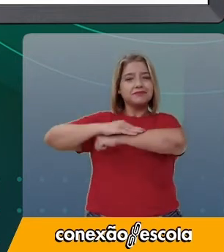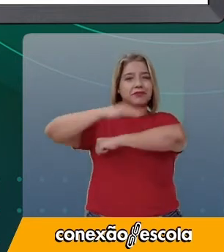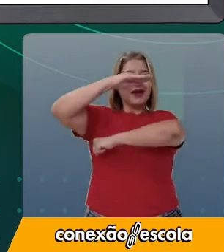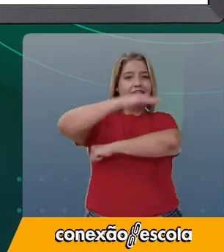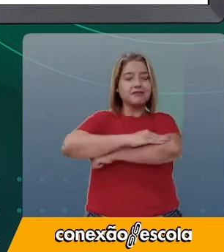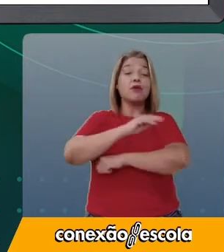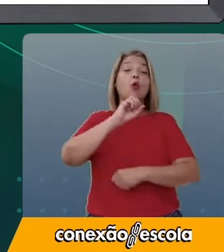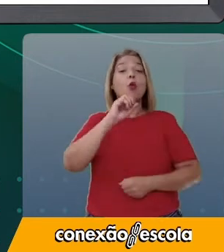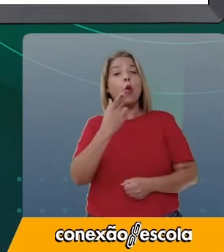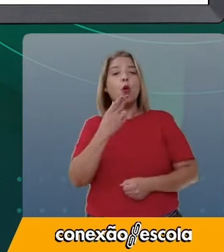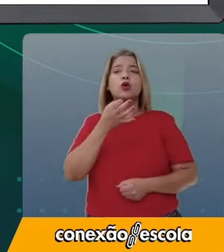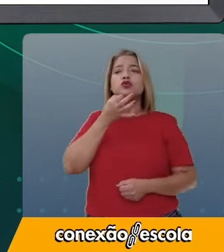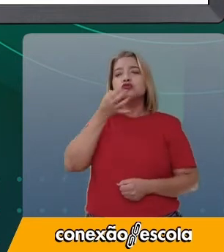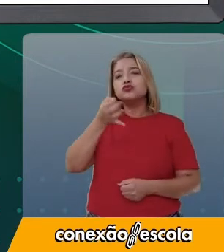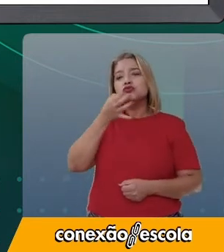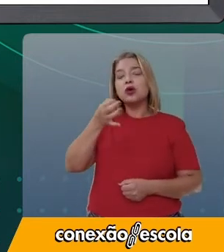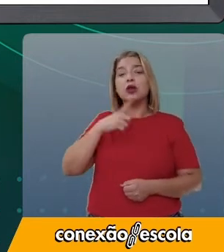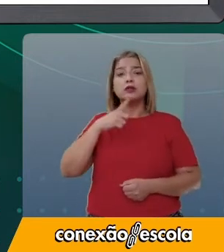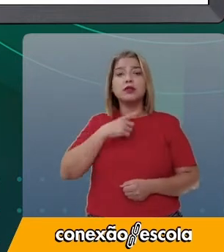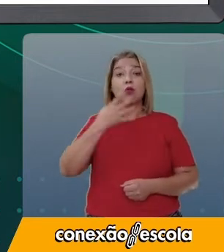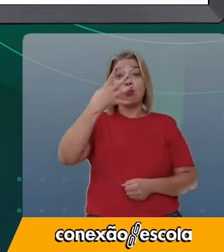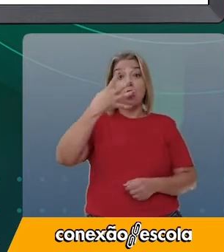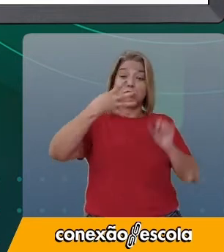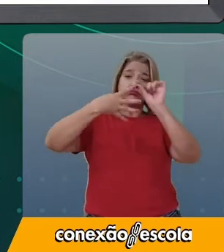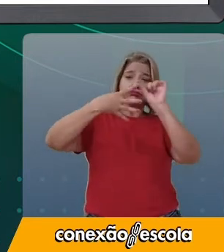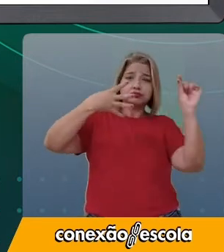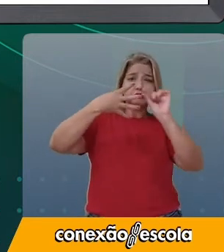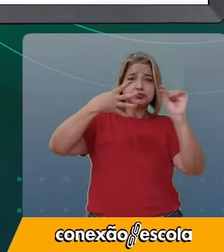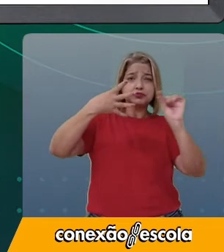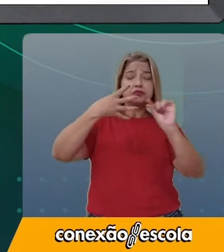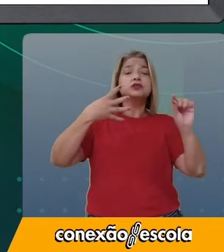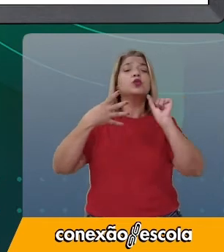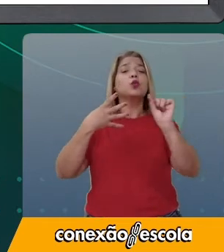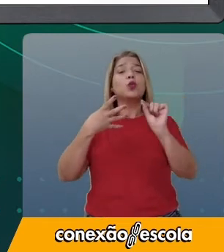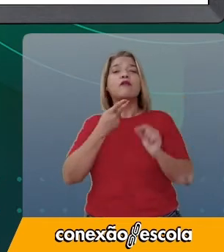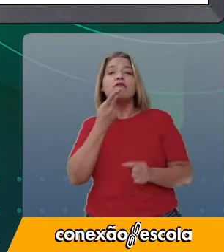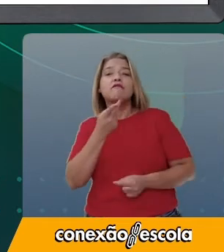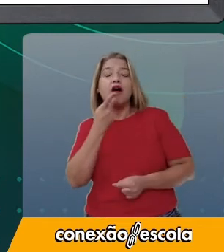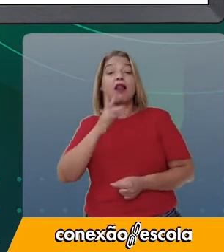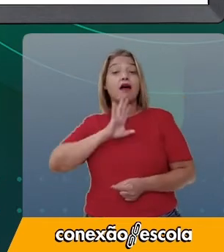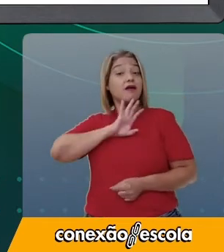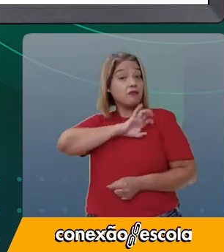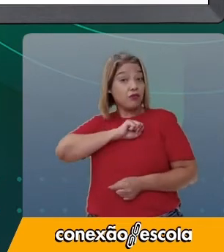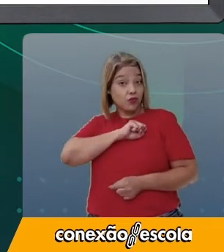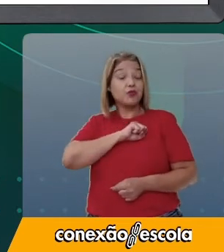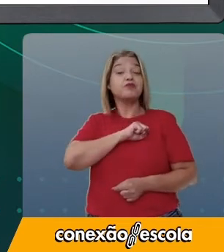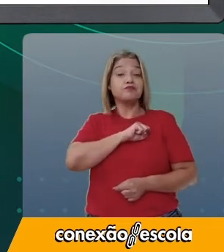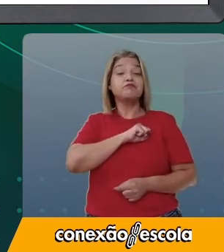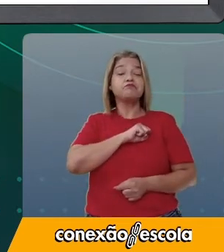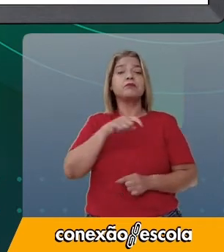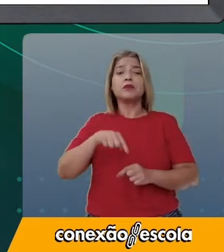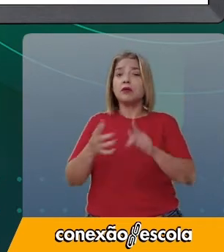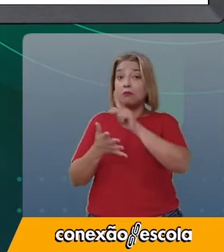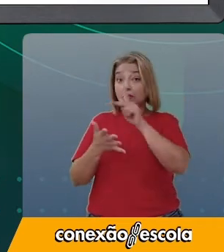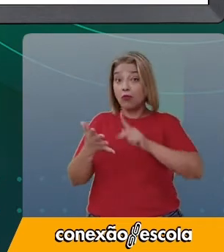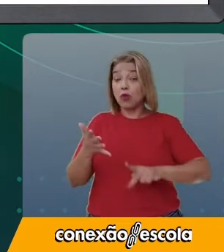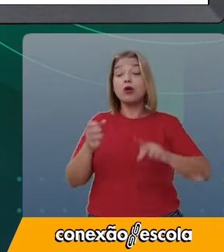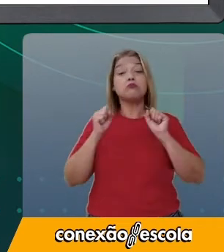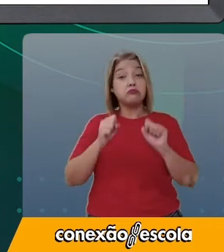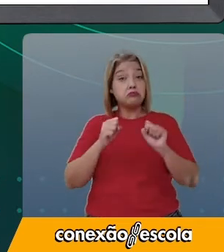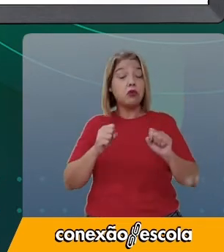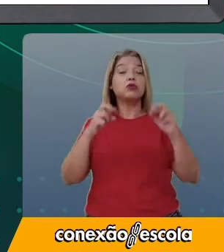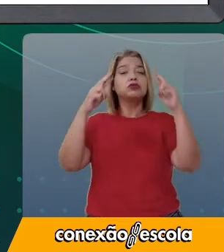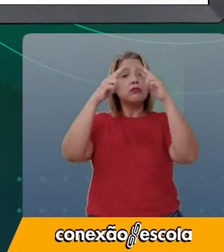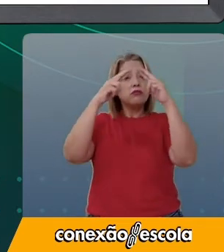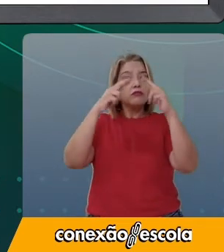soneto de 4 estrofes sobre o amor. O poema pode ter